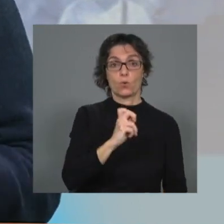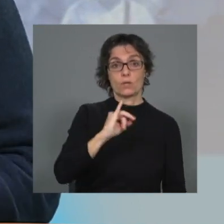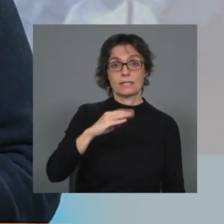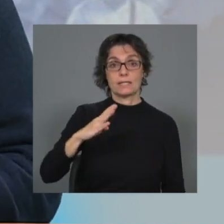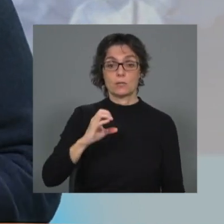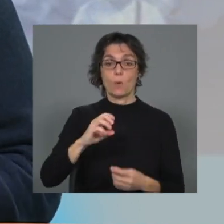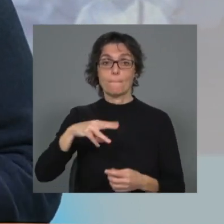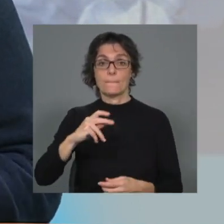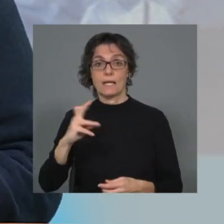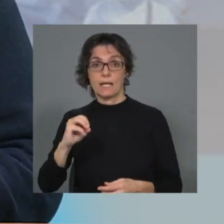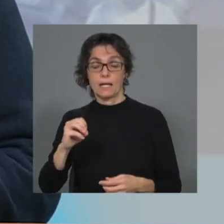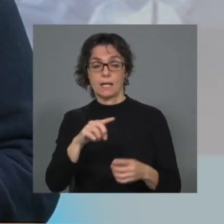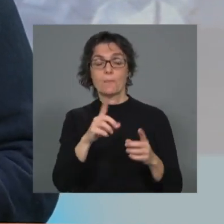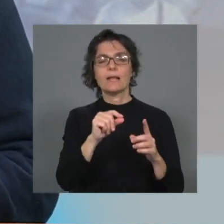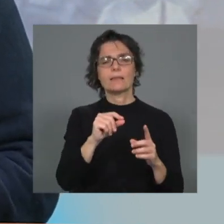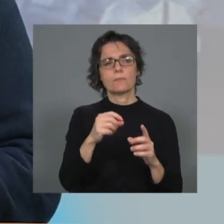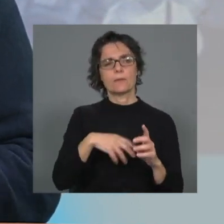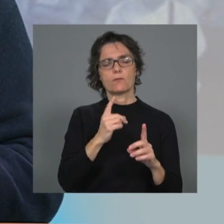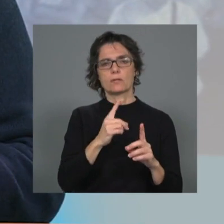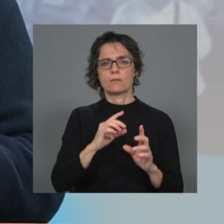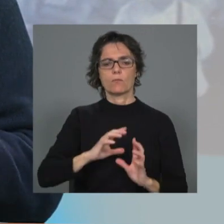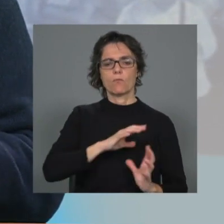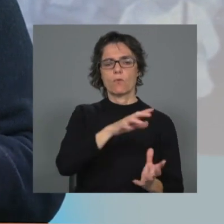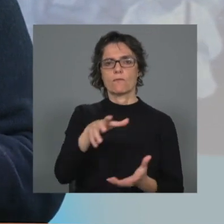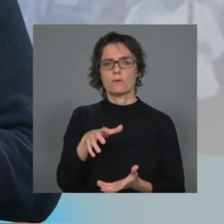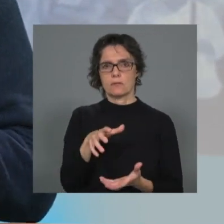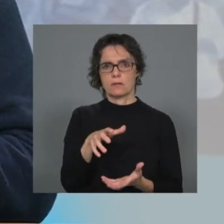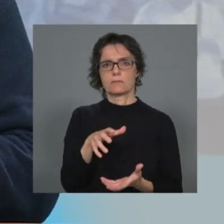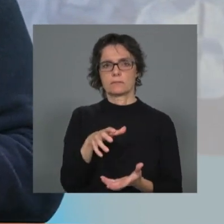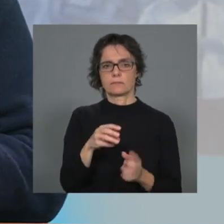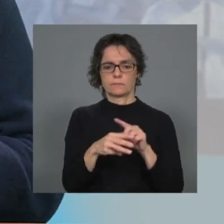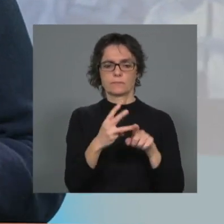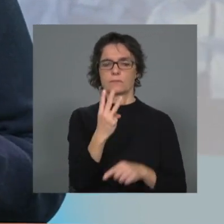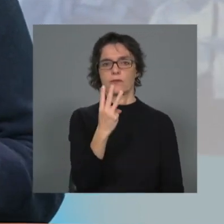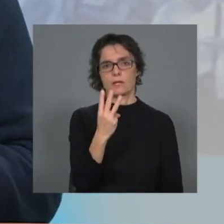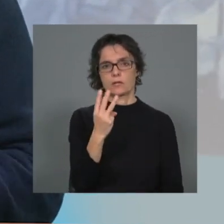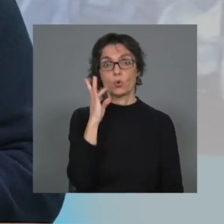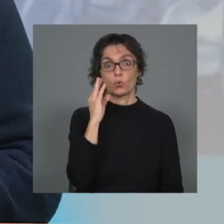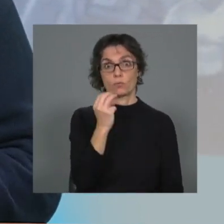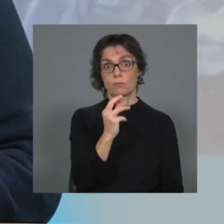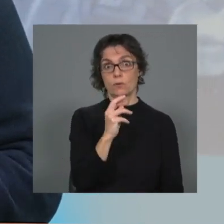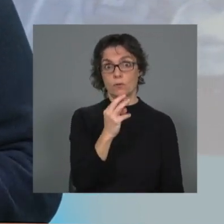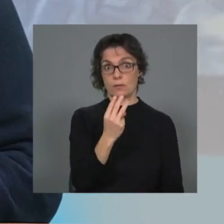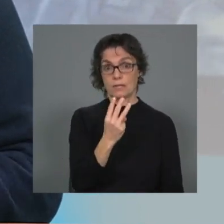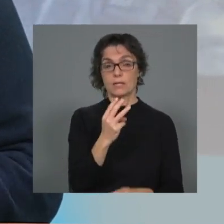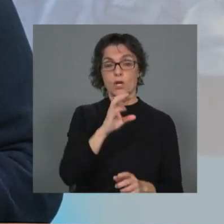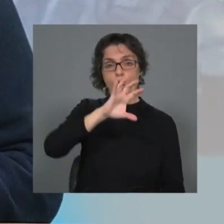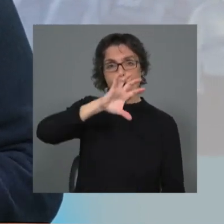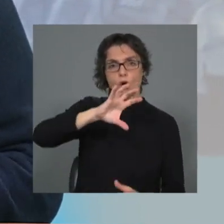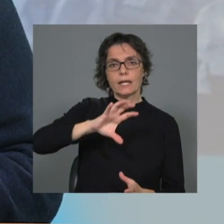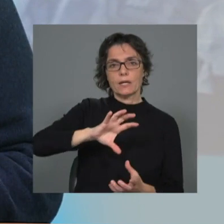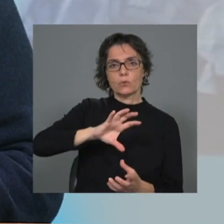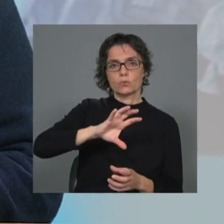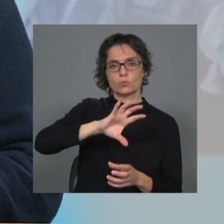da universalidade. A universalidade representada por o número 3, que era o número de continentes conhecidos até